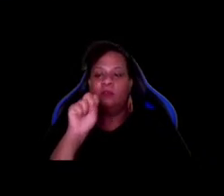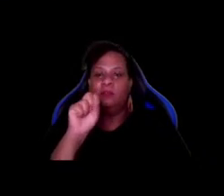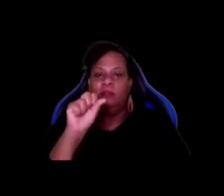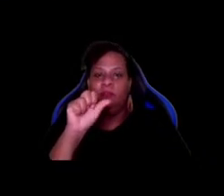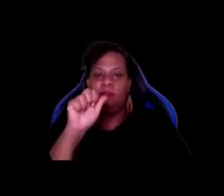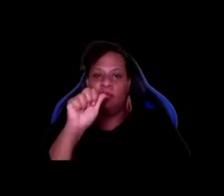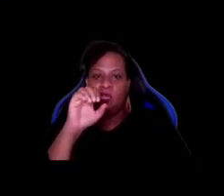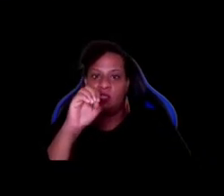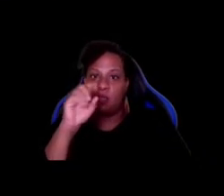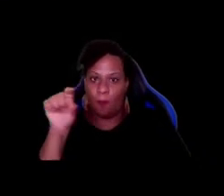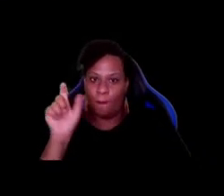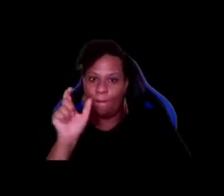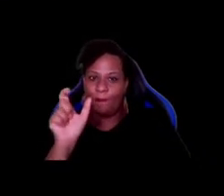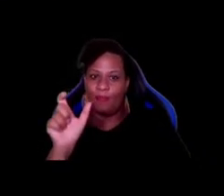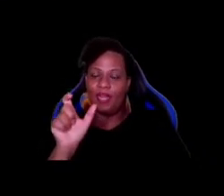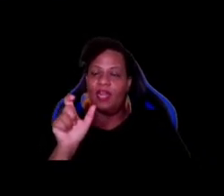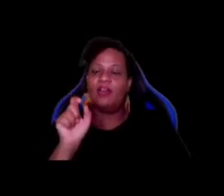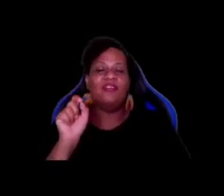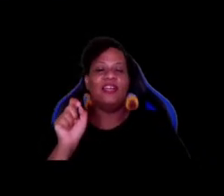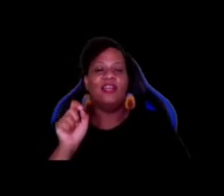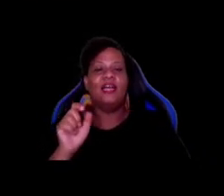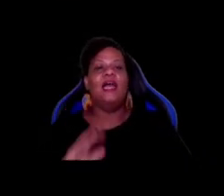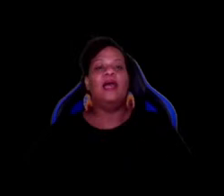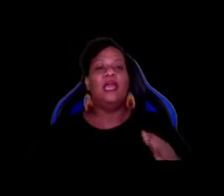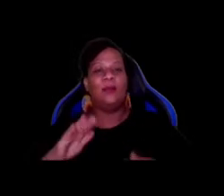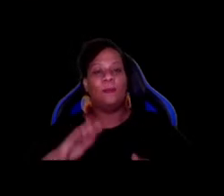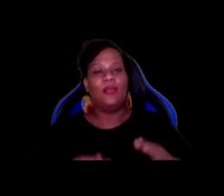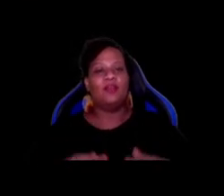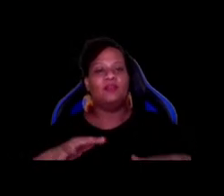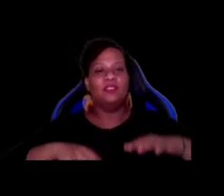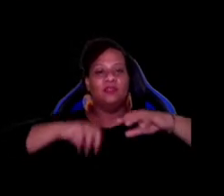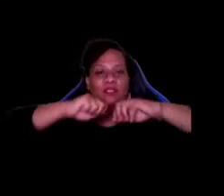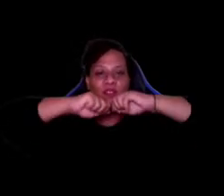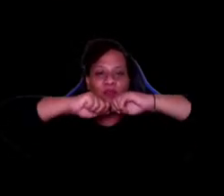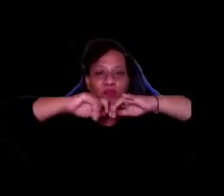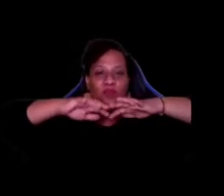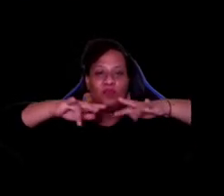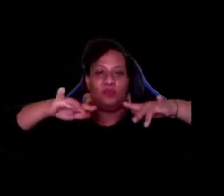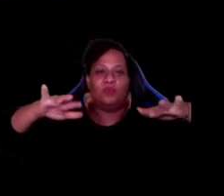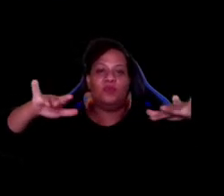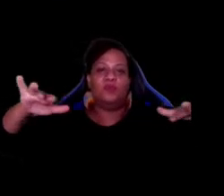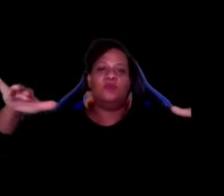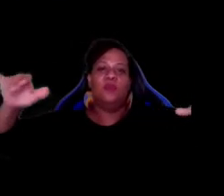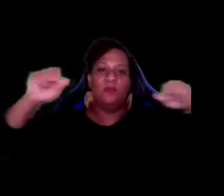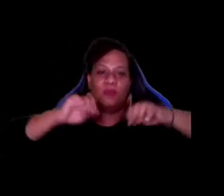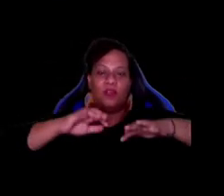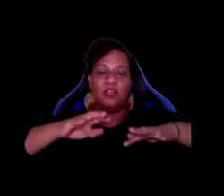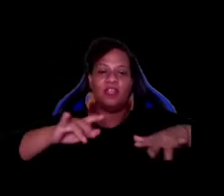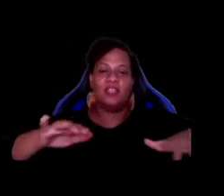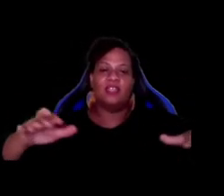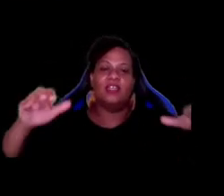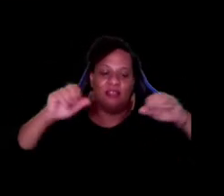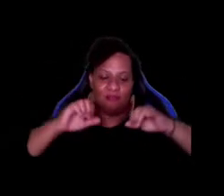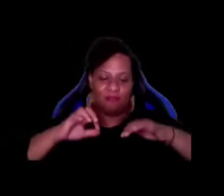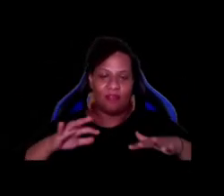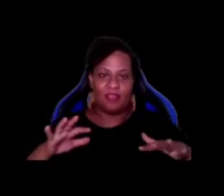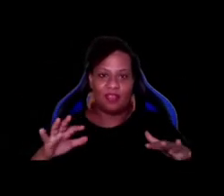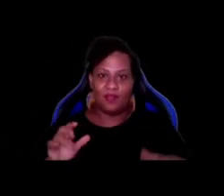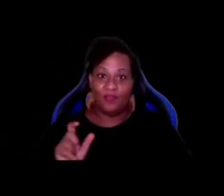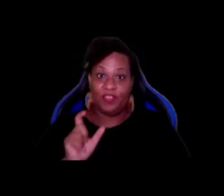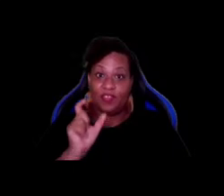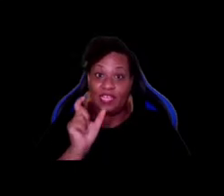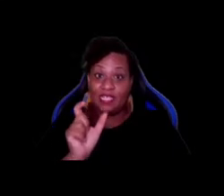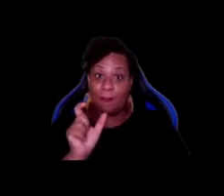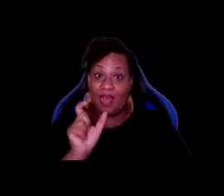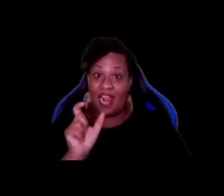repercussão, é a percussão expandida, repercutida. Então, dentro da própria